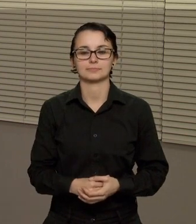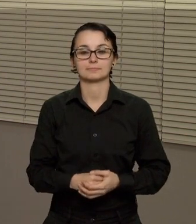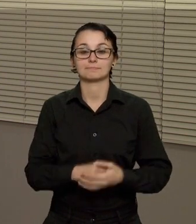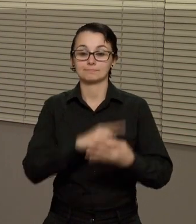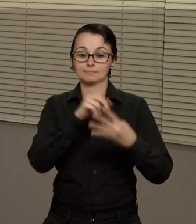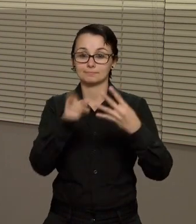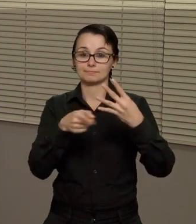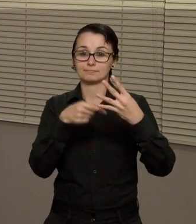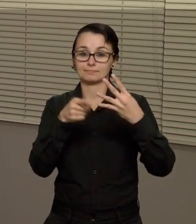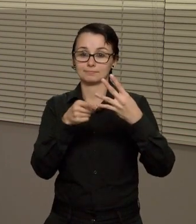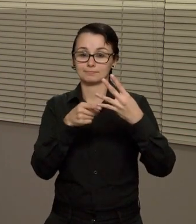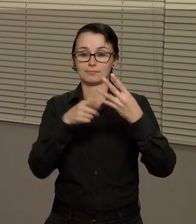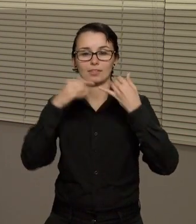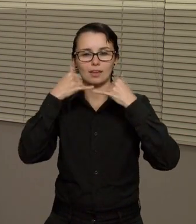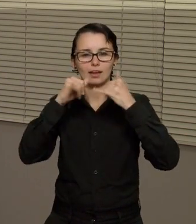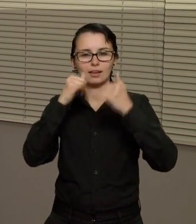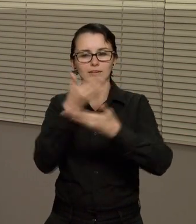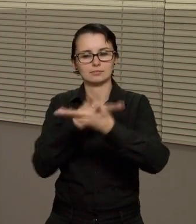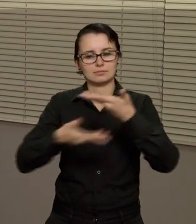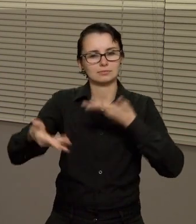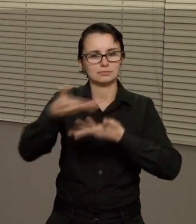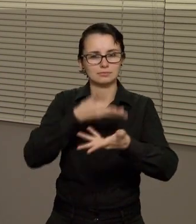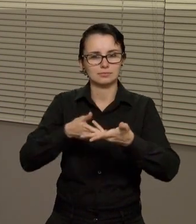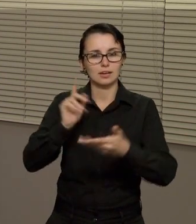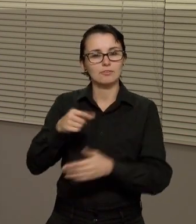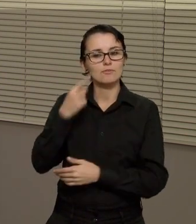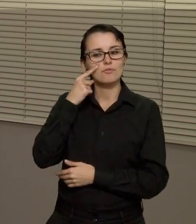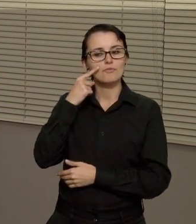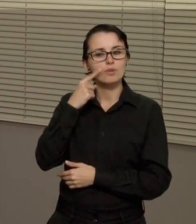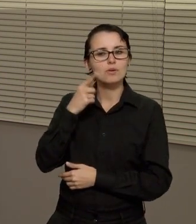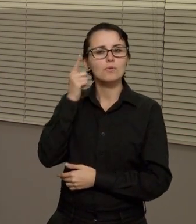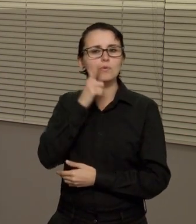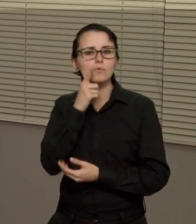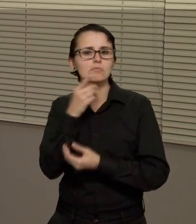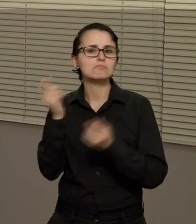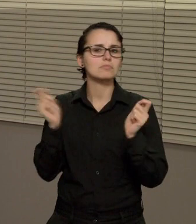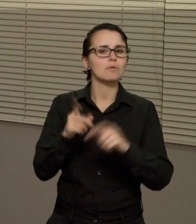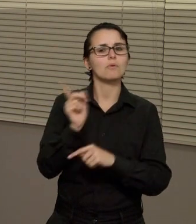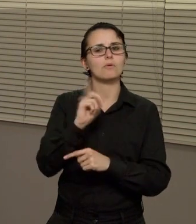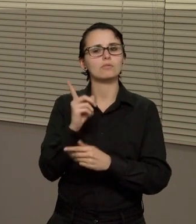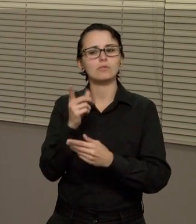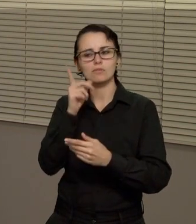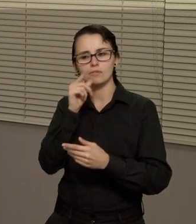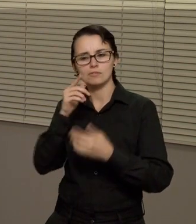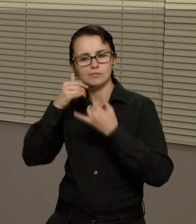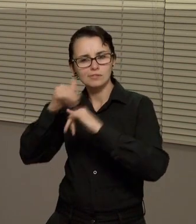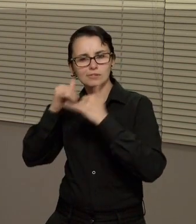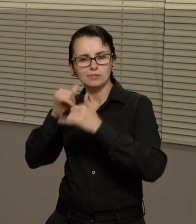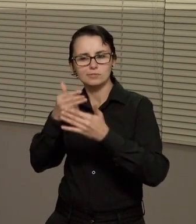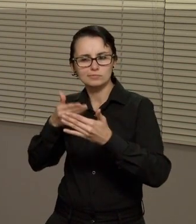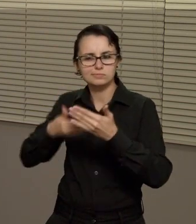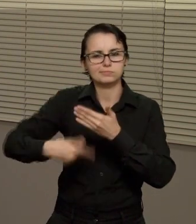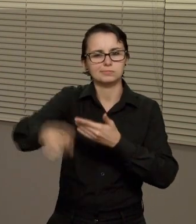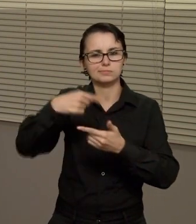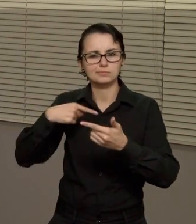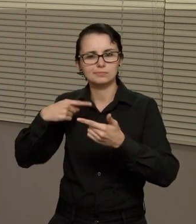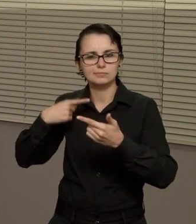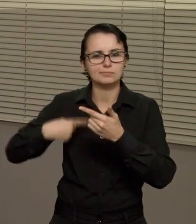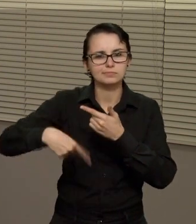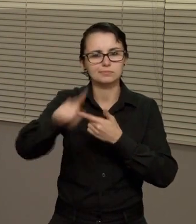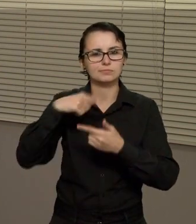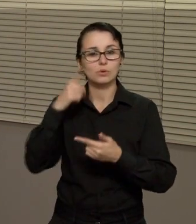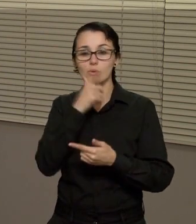Por fim, a condutividade elétrica é o parâmetro que indica a capacidade que a água possui de conduzir